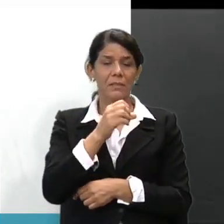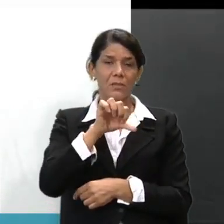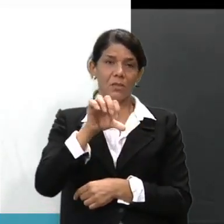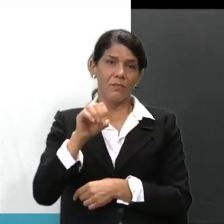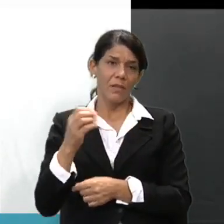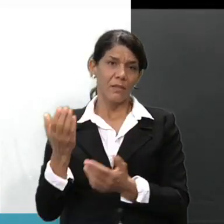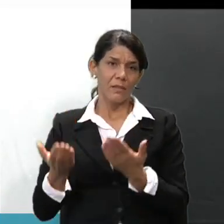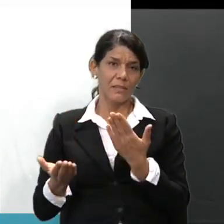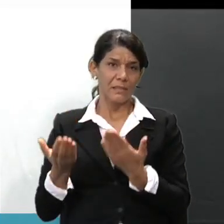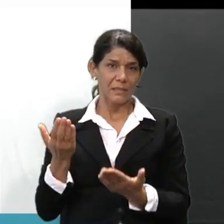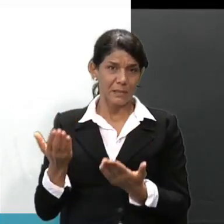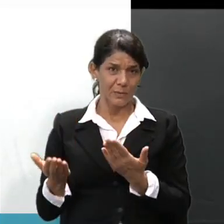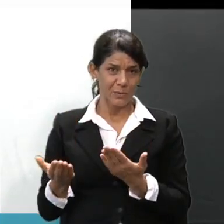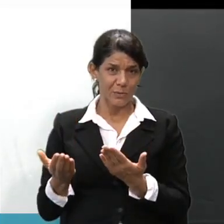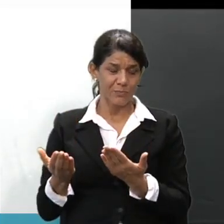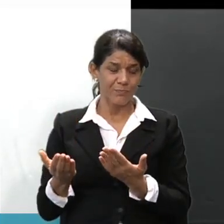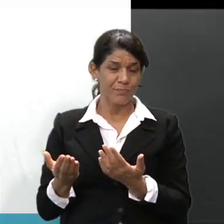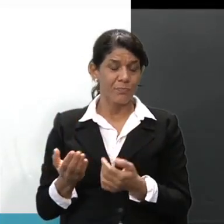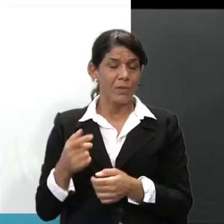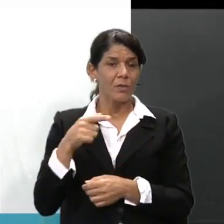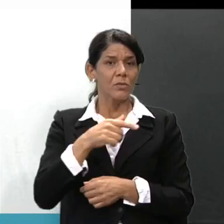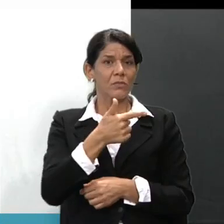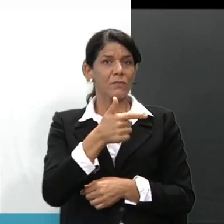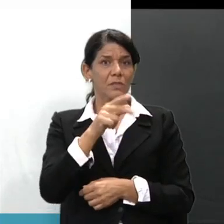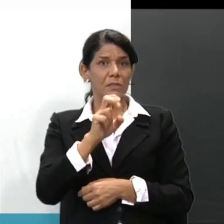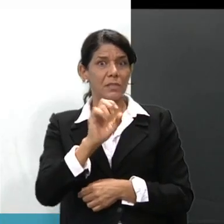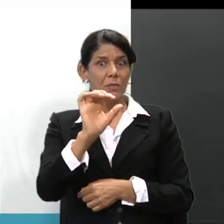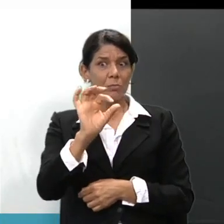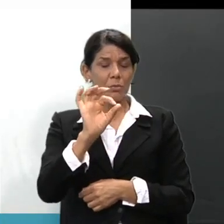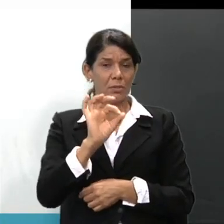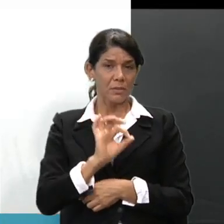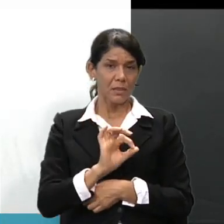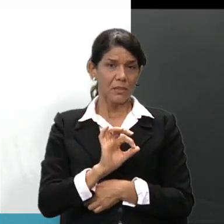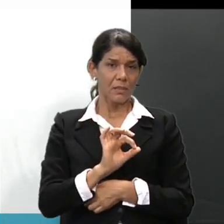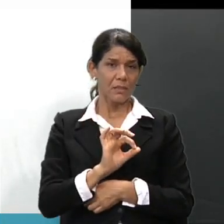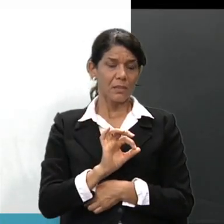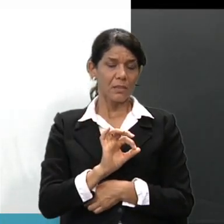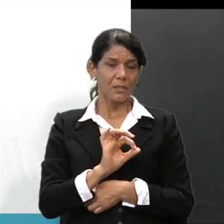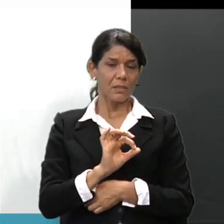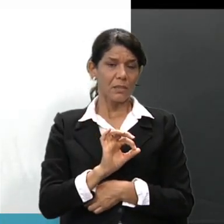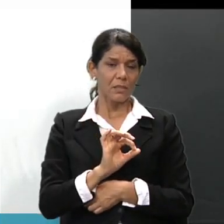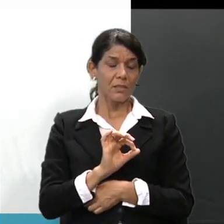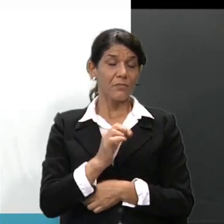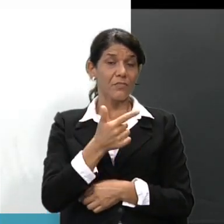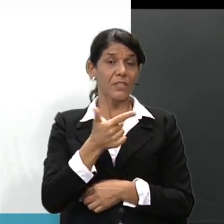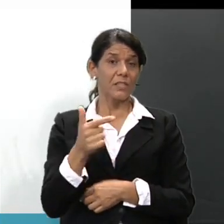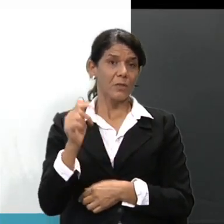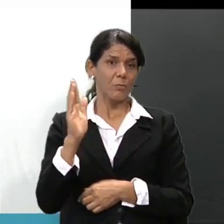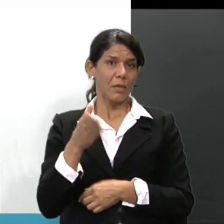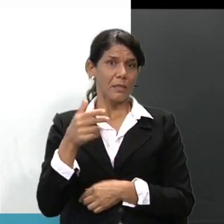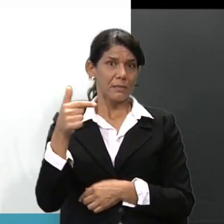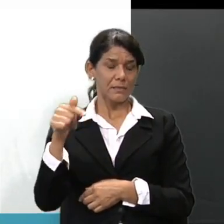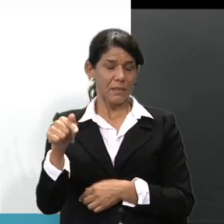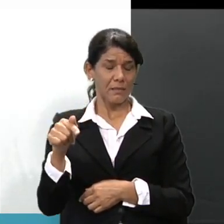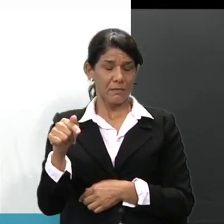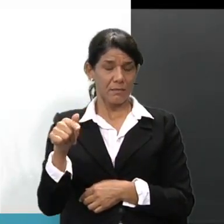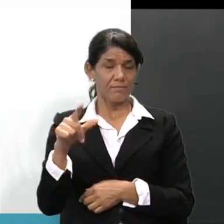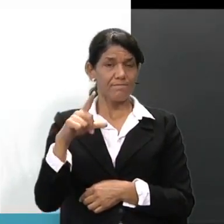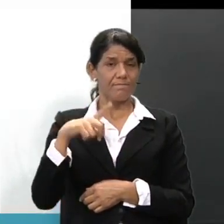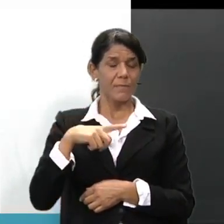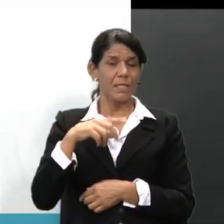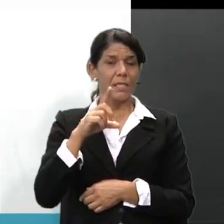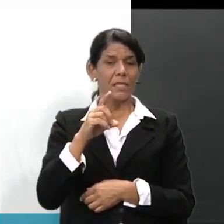90 quilos. Um calibre de 25 por 7 deve ser inserido